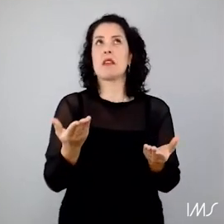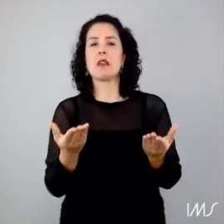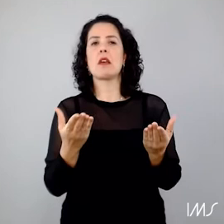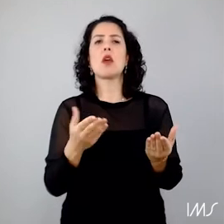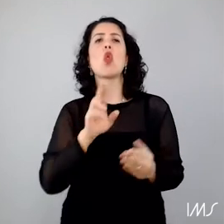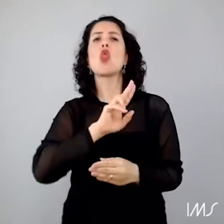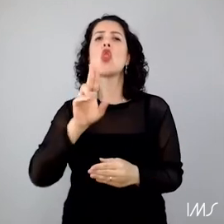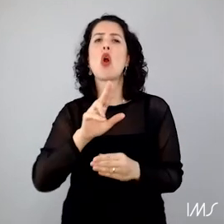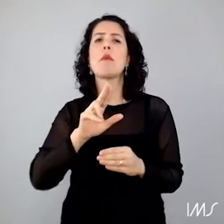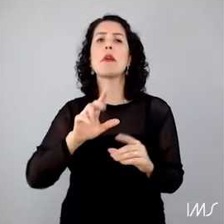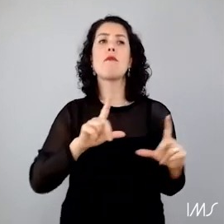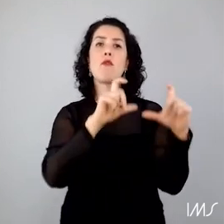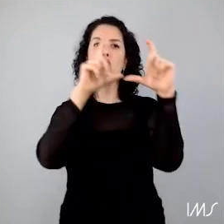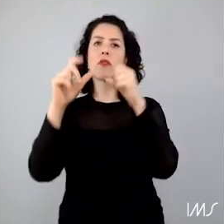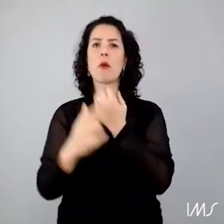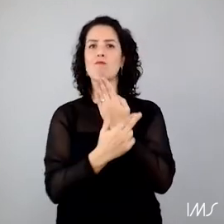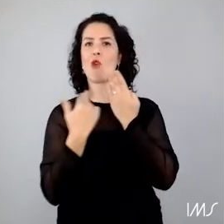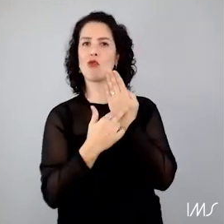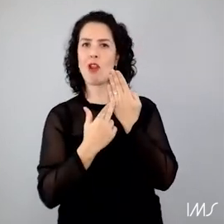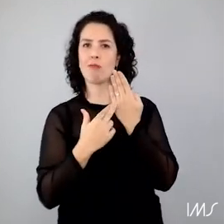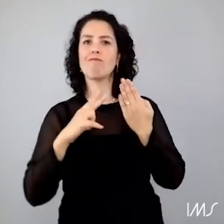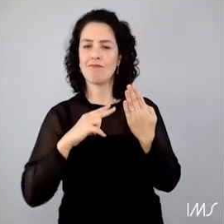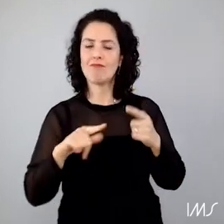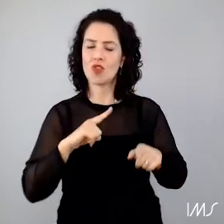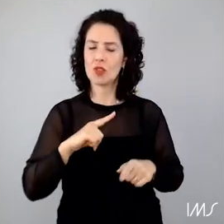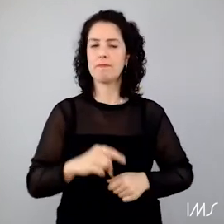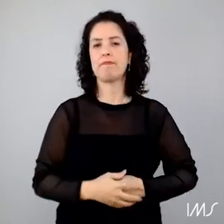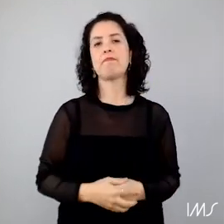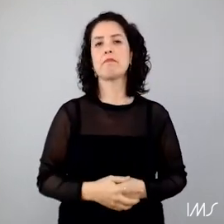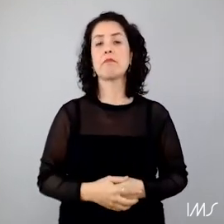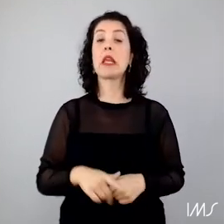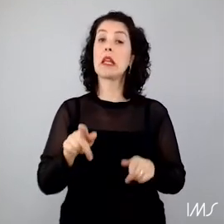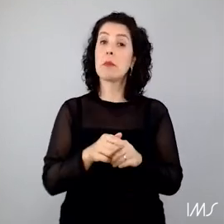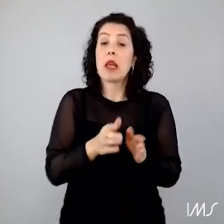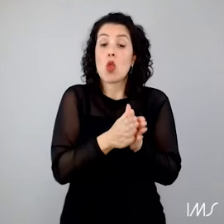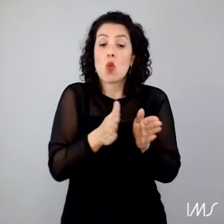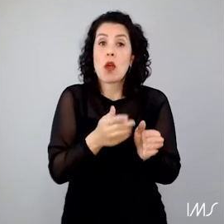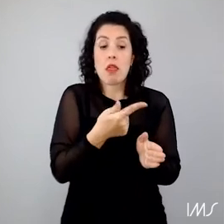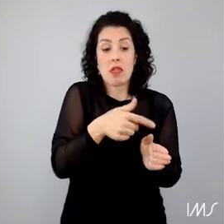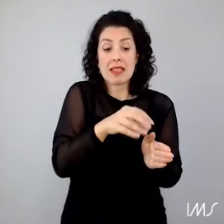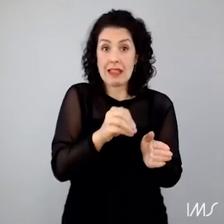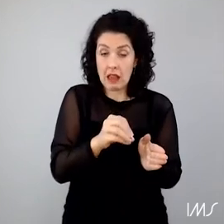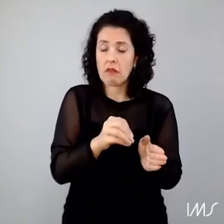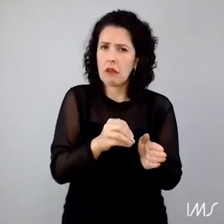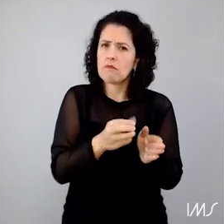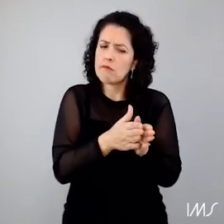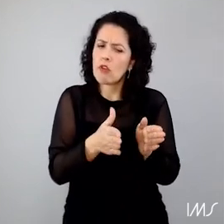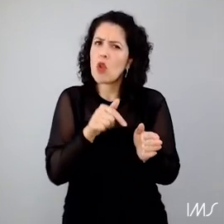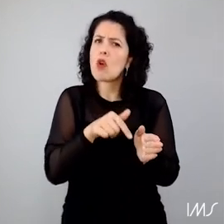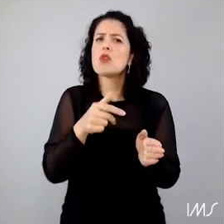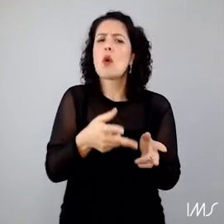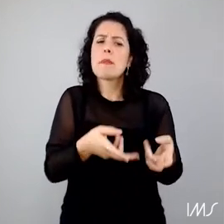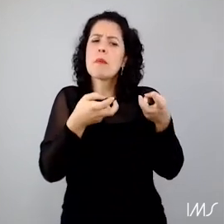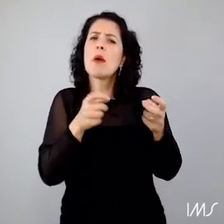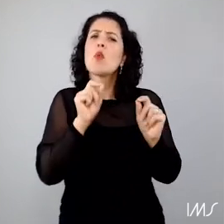de fotografia autoral. Devemos ainda lembrar que, no início dos anos 70, verifica-se